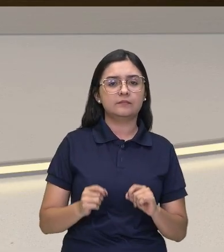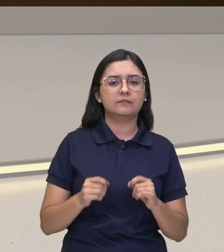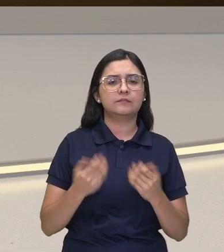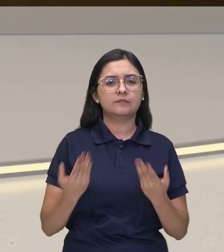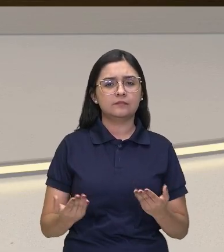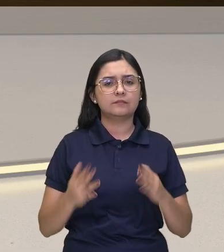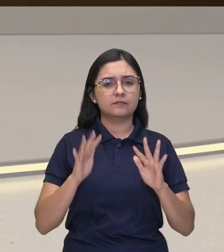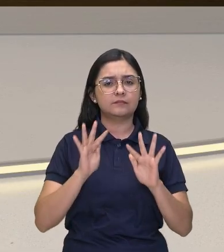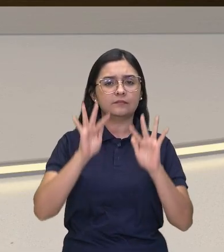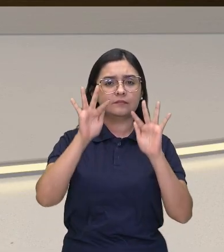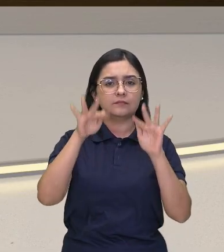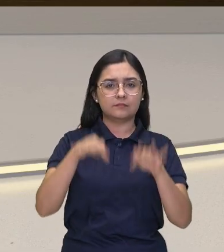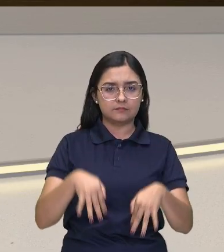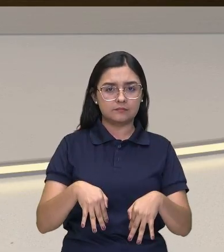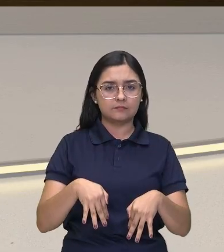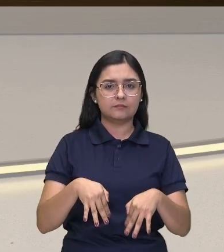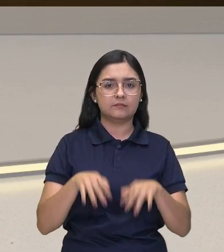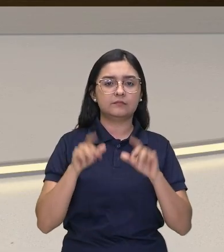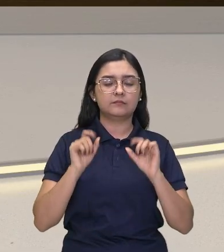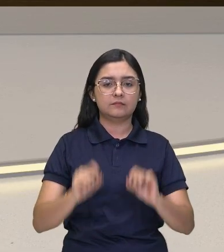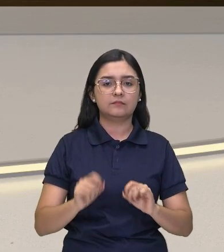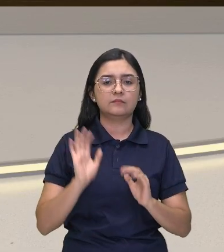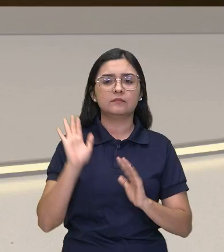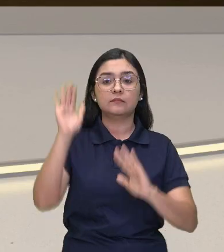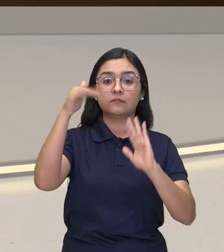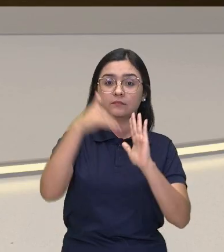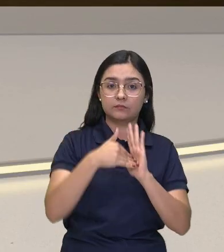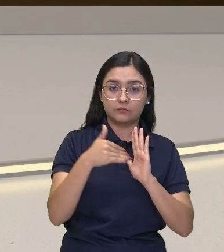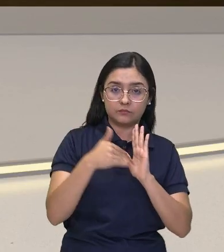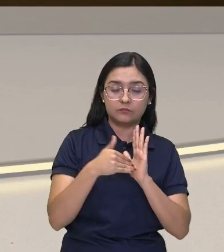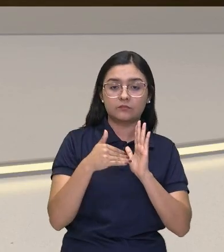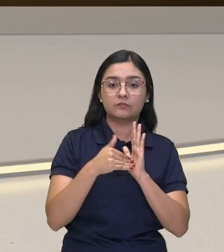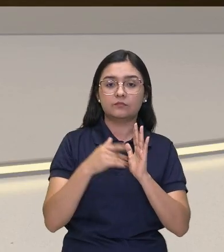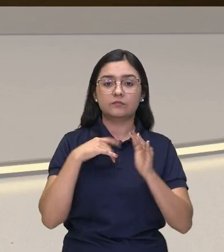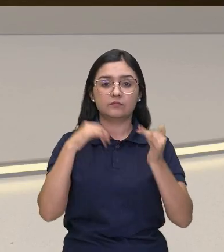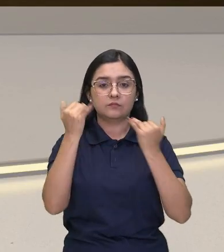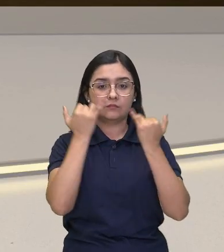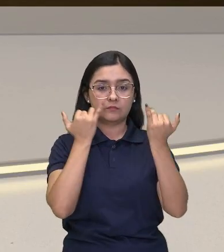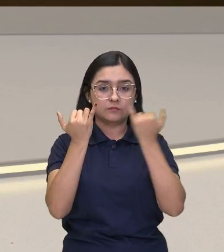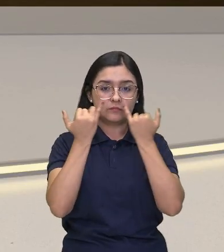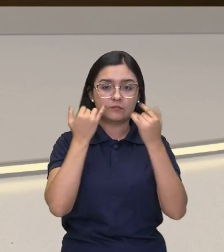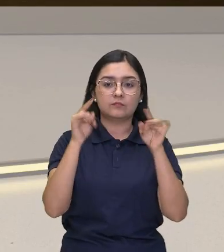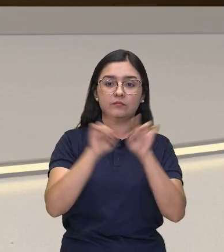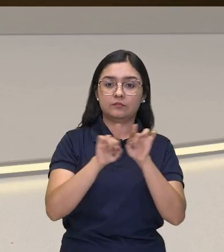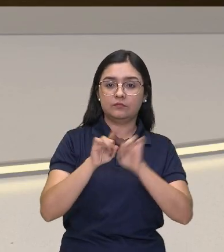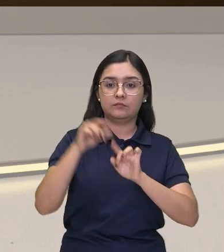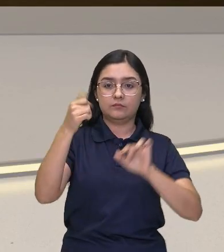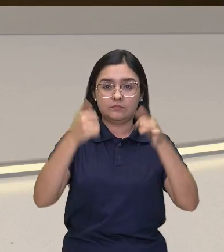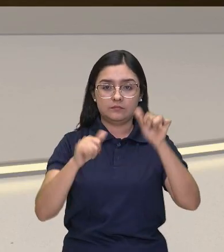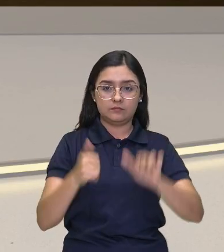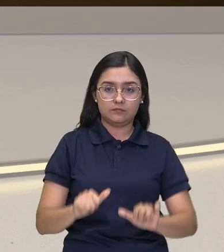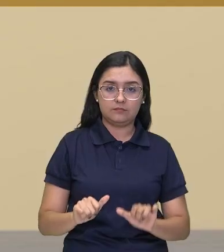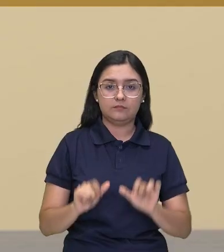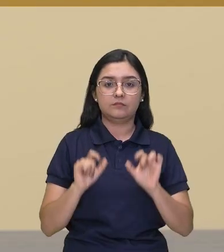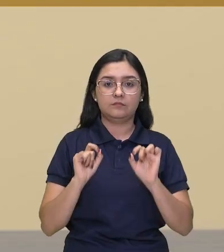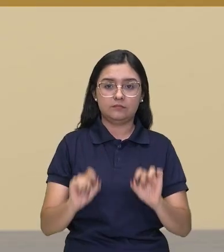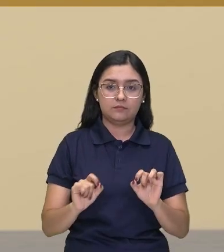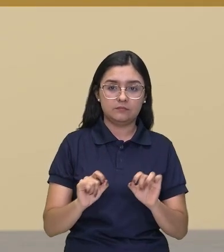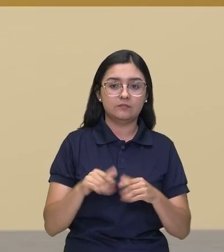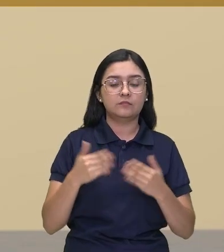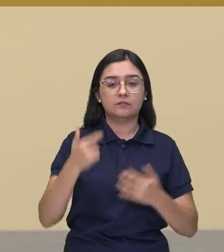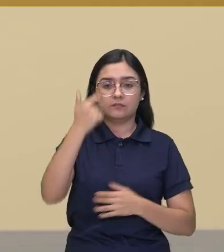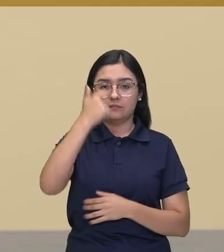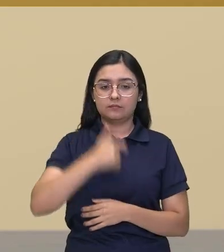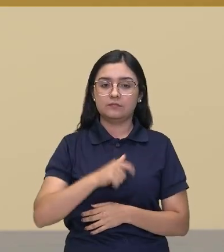Finalizando, estamos aí já nos últimos comentários, últimas informações, últimas análises sobre o nosso mundo. Né? Eu sou o